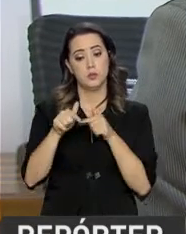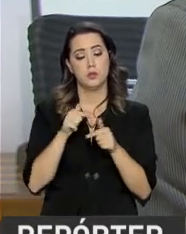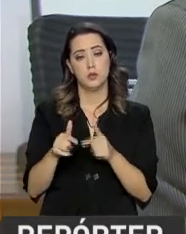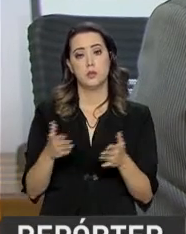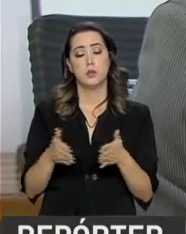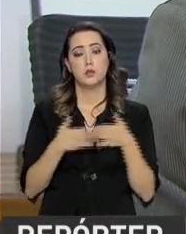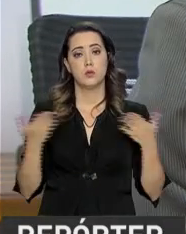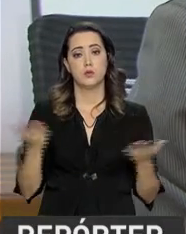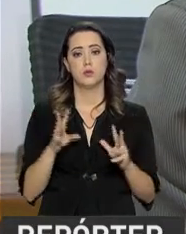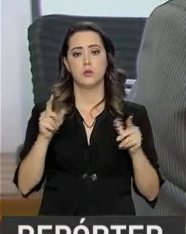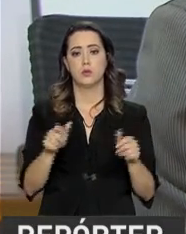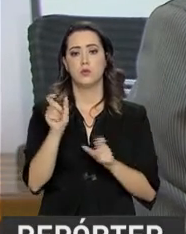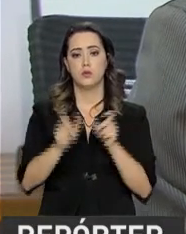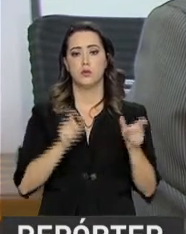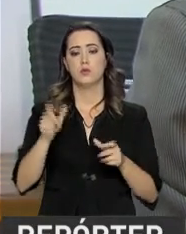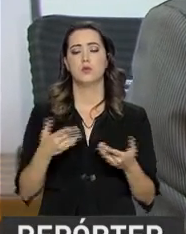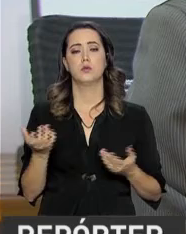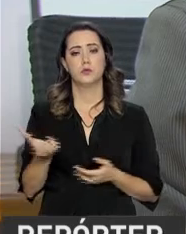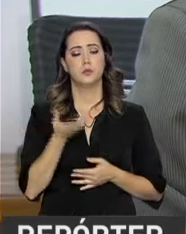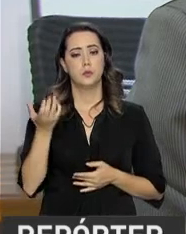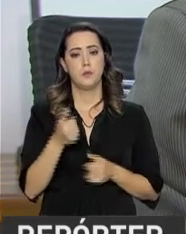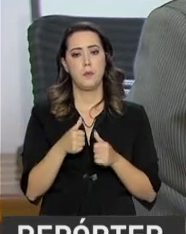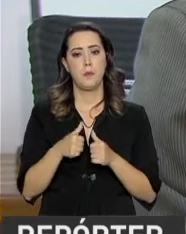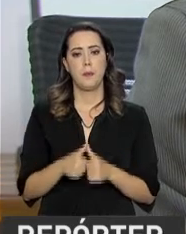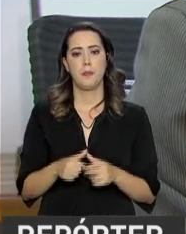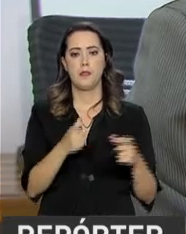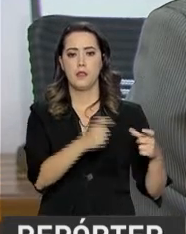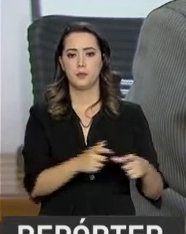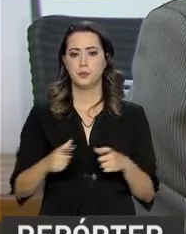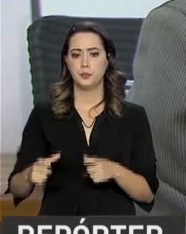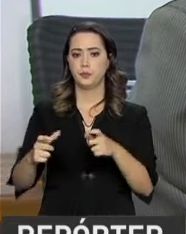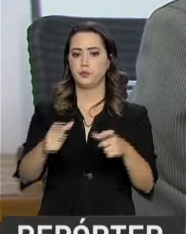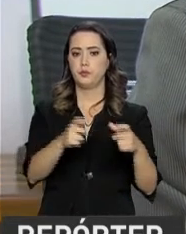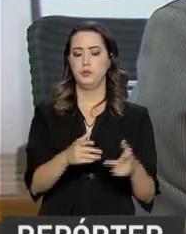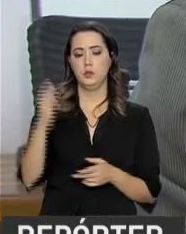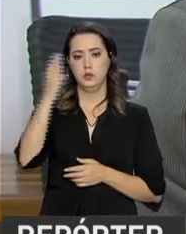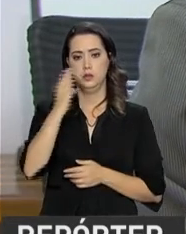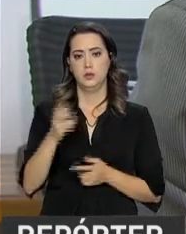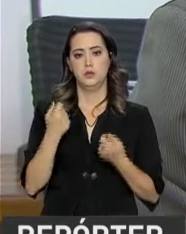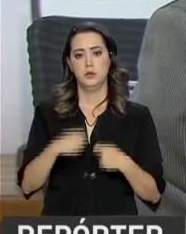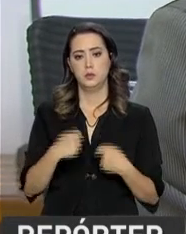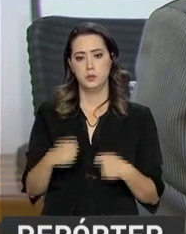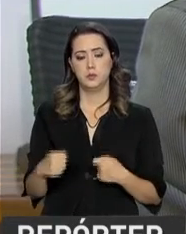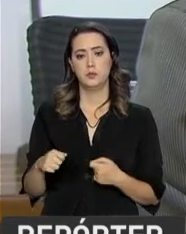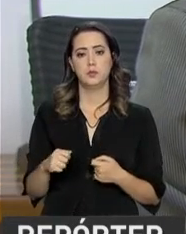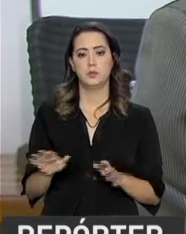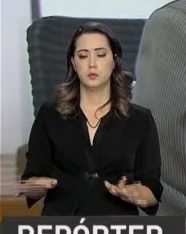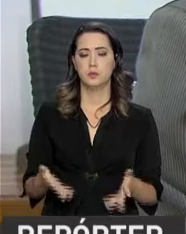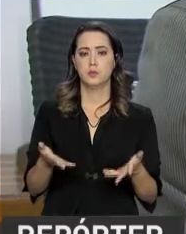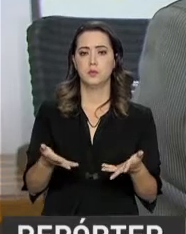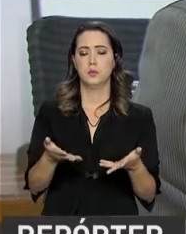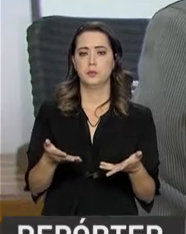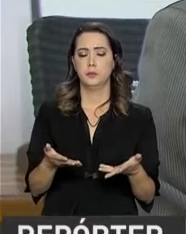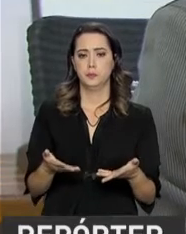apelando a todos aqueles que estão em regiões em que no brasil que precisam é proceder